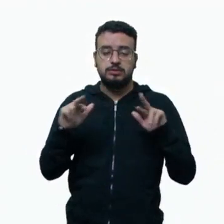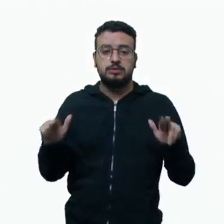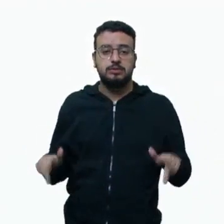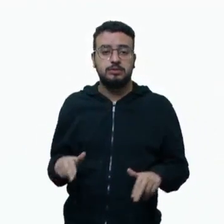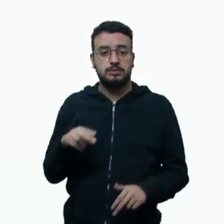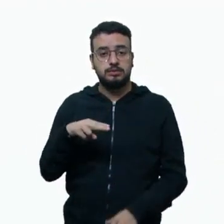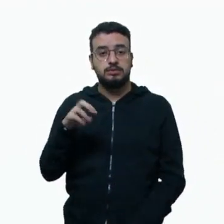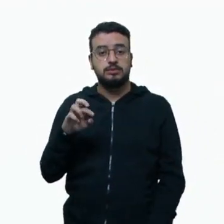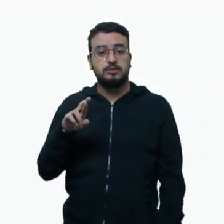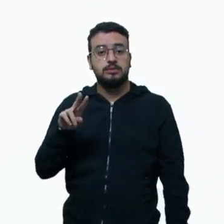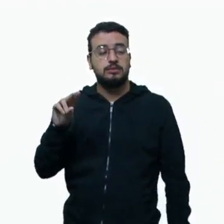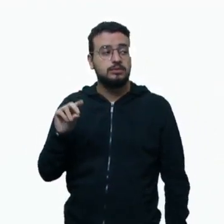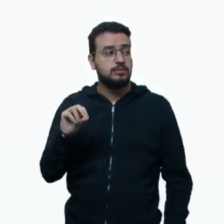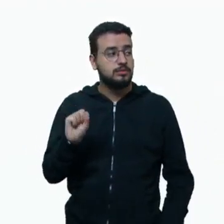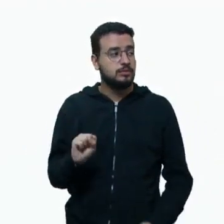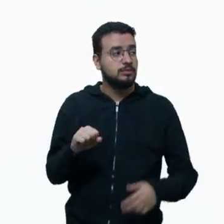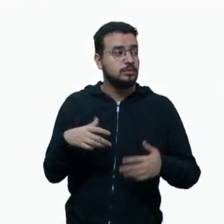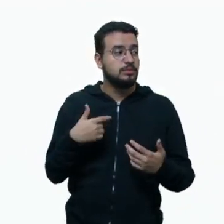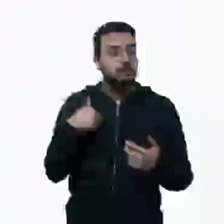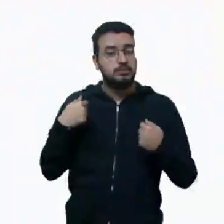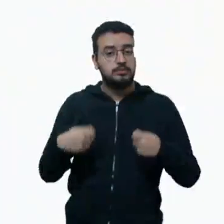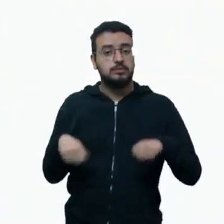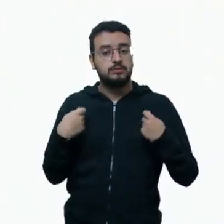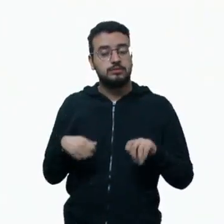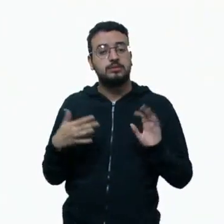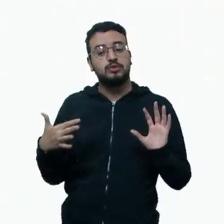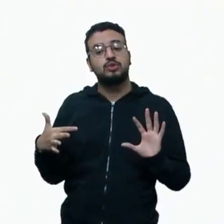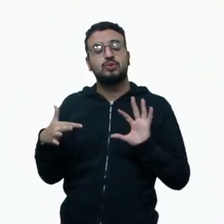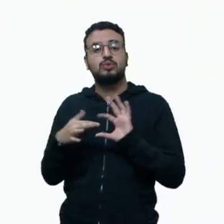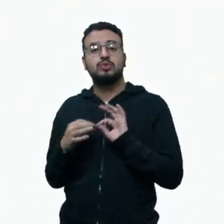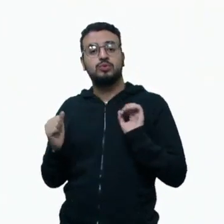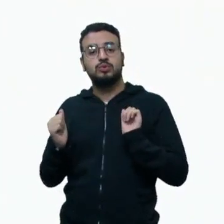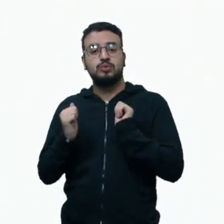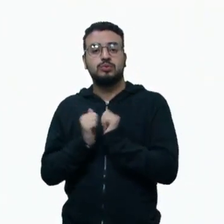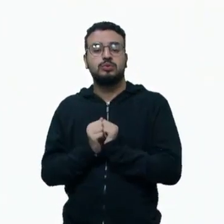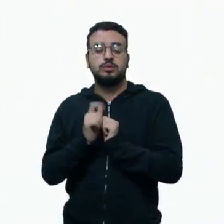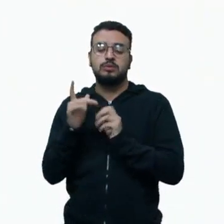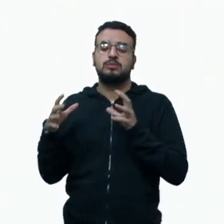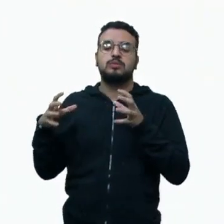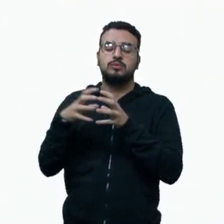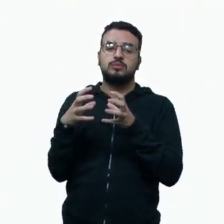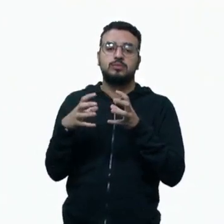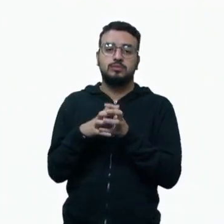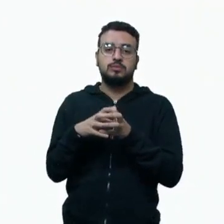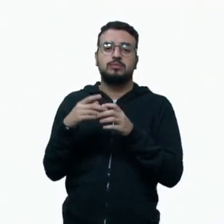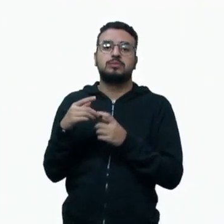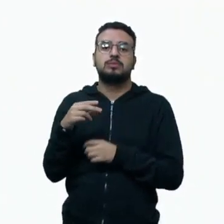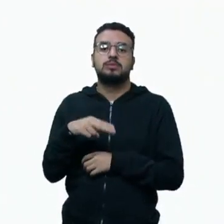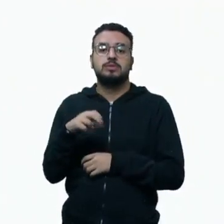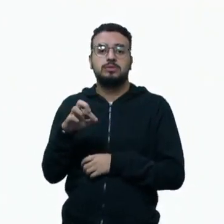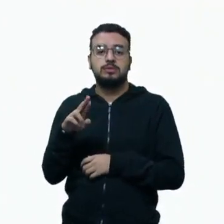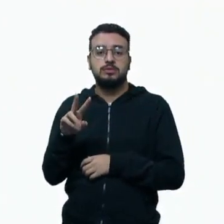bem ramificados, eu preciso dessa junção dele, de um conjunto de nervos, tá? Eu tenho